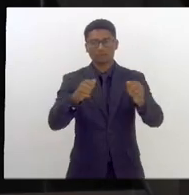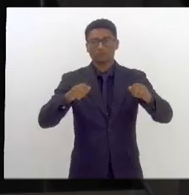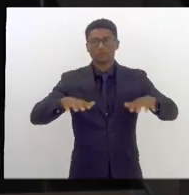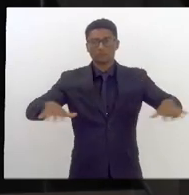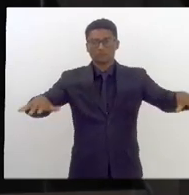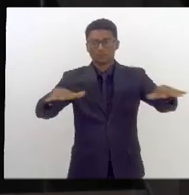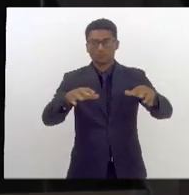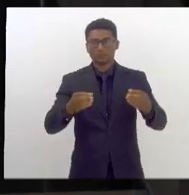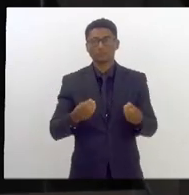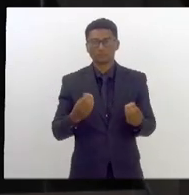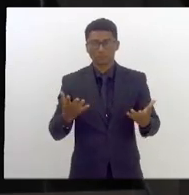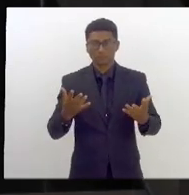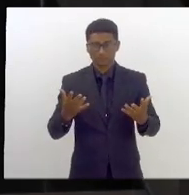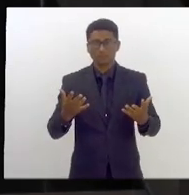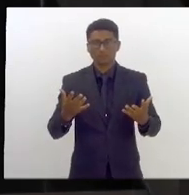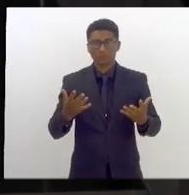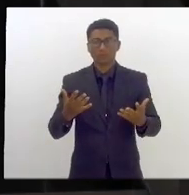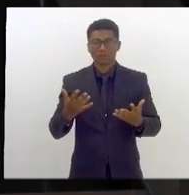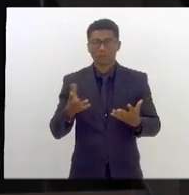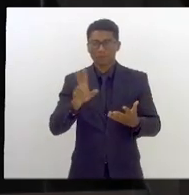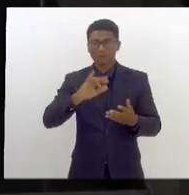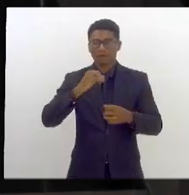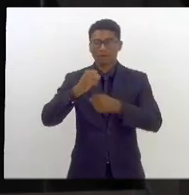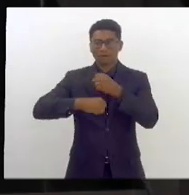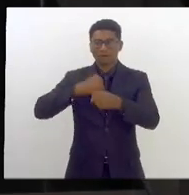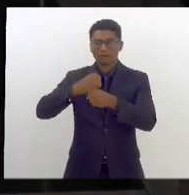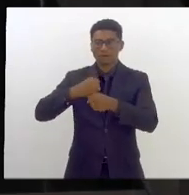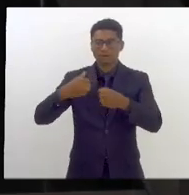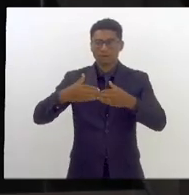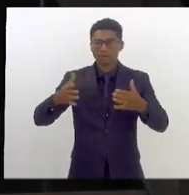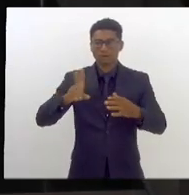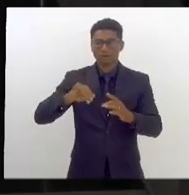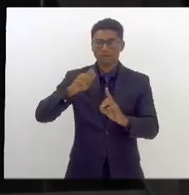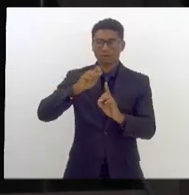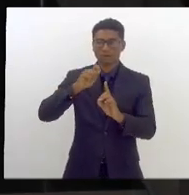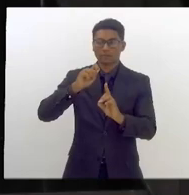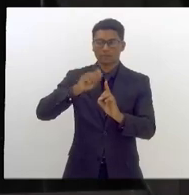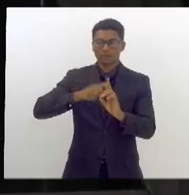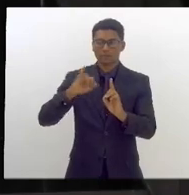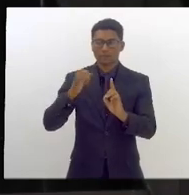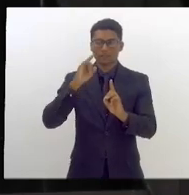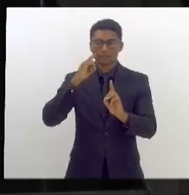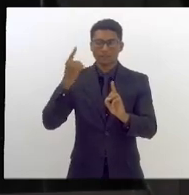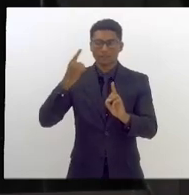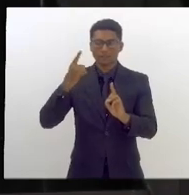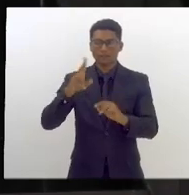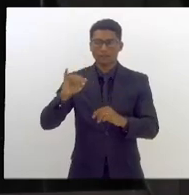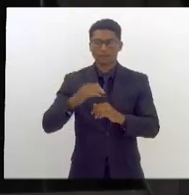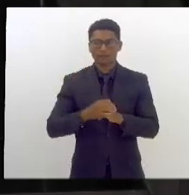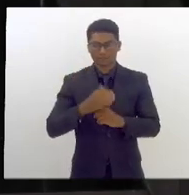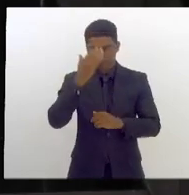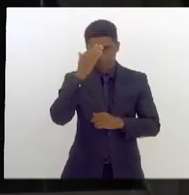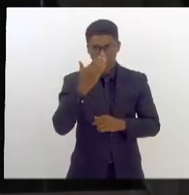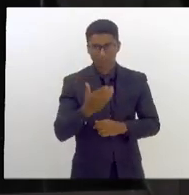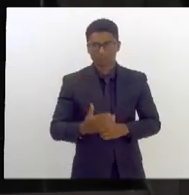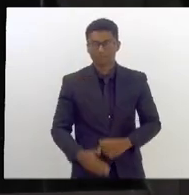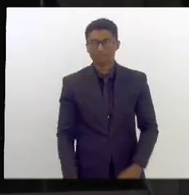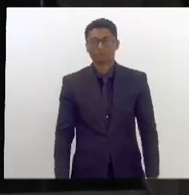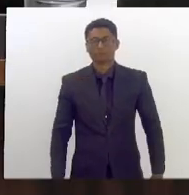para o horizonte que vai ser inaugurar e vai se abrir a partir de 1º de Janeiro de 2023 Muito obrigado Deputado Tia